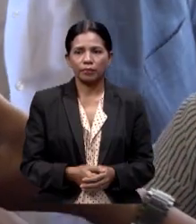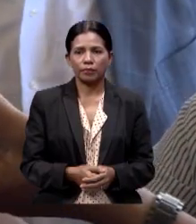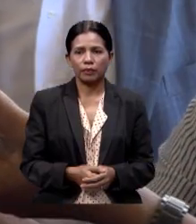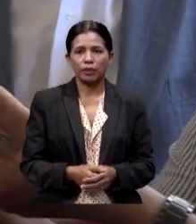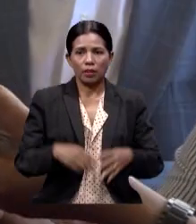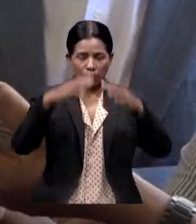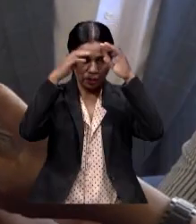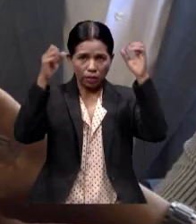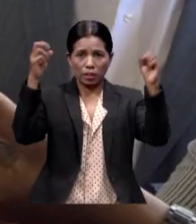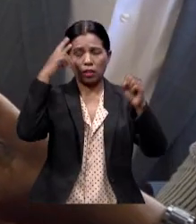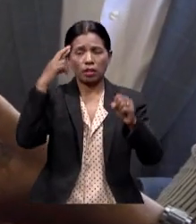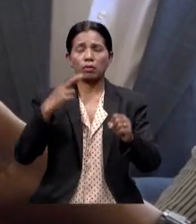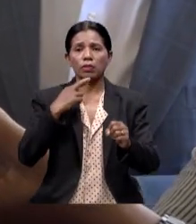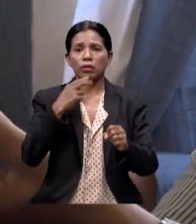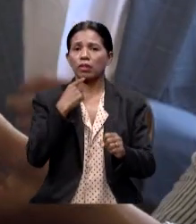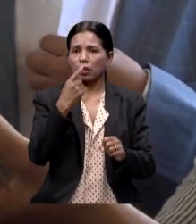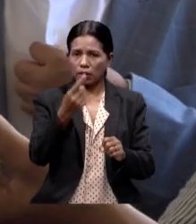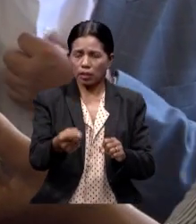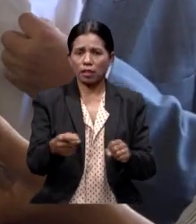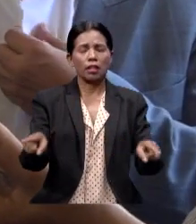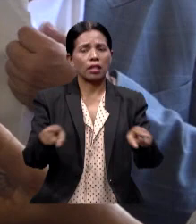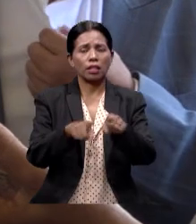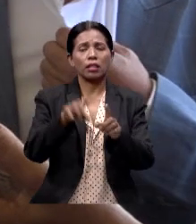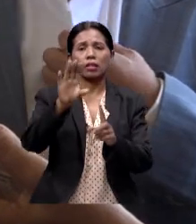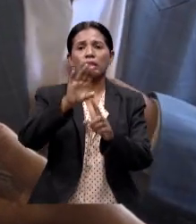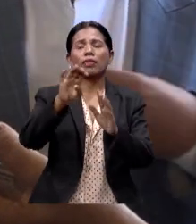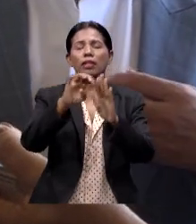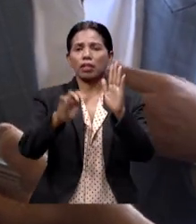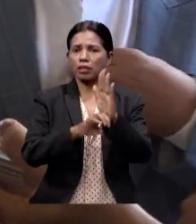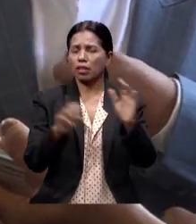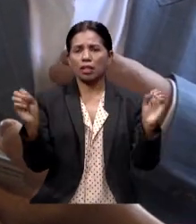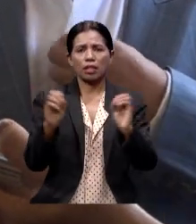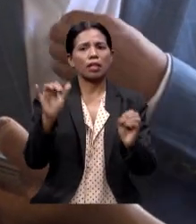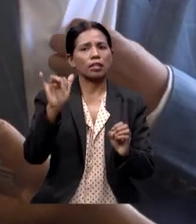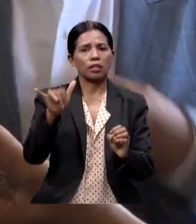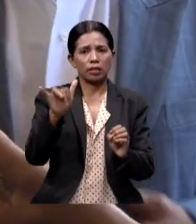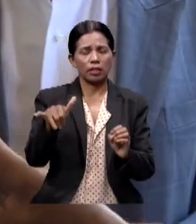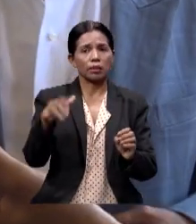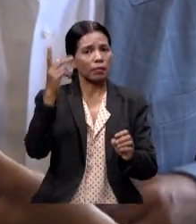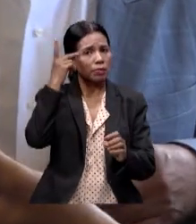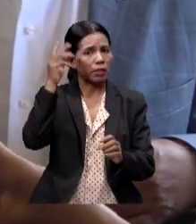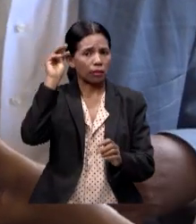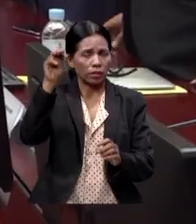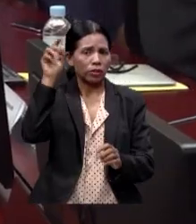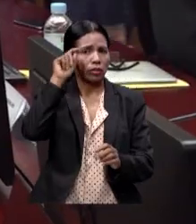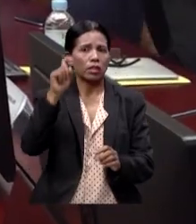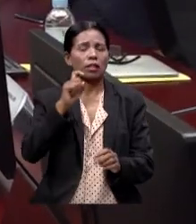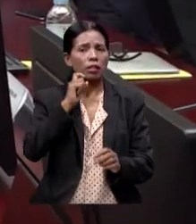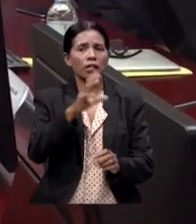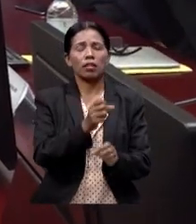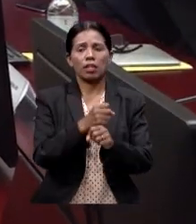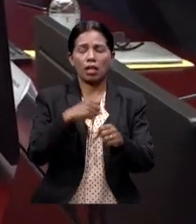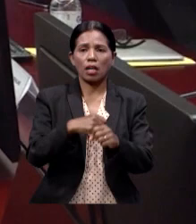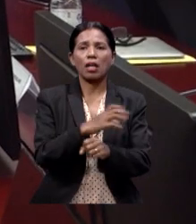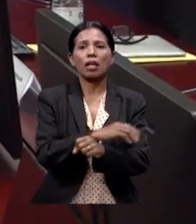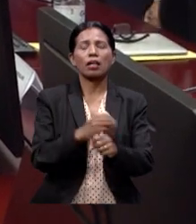Presidente da República José Ramos Horta Hateten, Hanesan Sefe Estado, Niela concorda com o primeiro-ministro Kairala Sanana Guzmão, halo